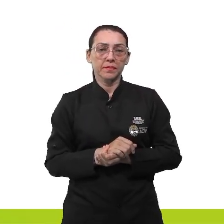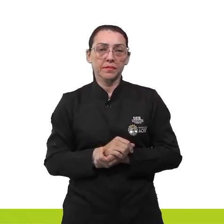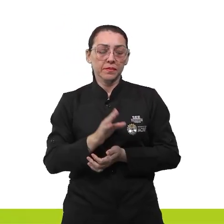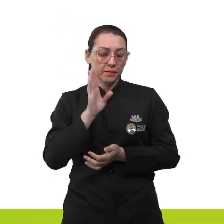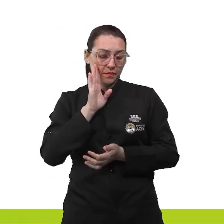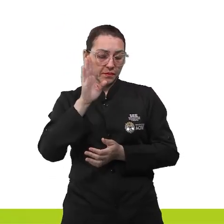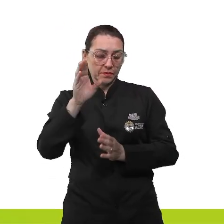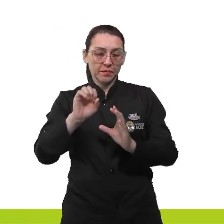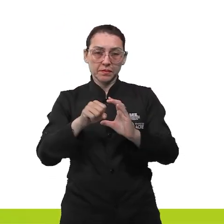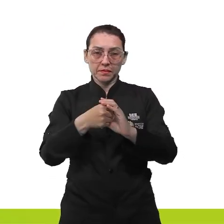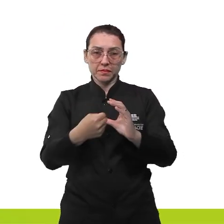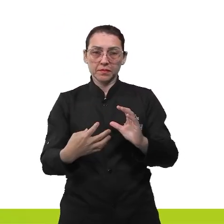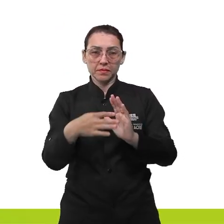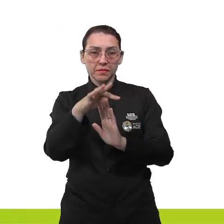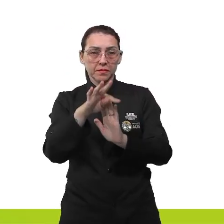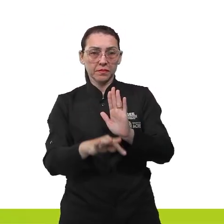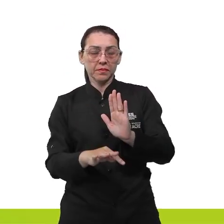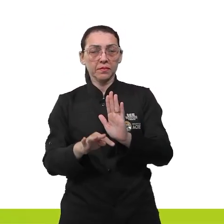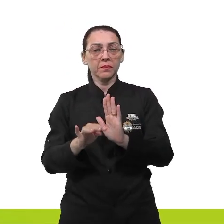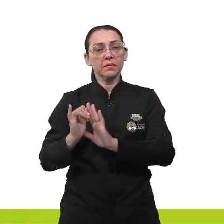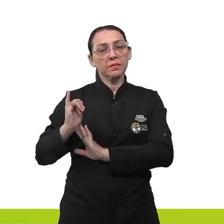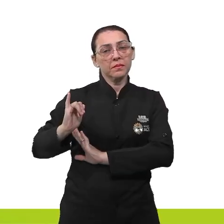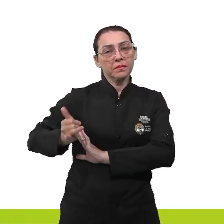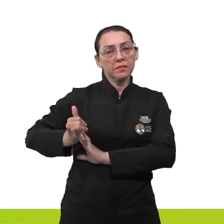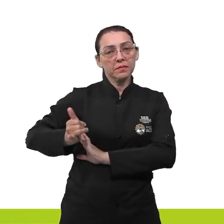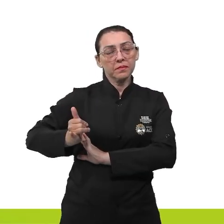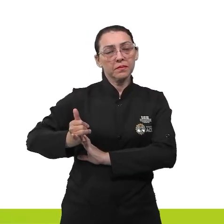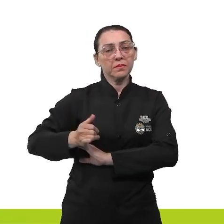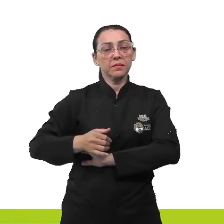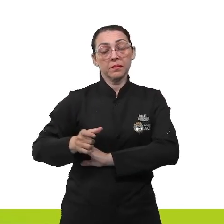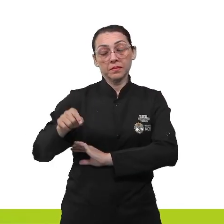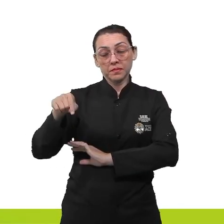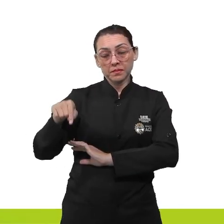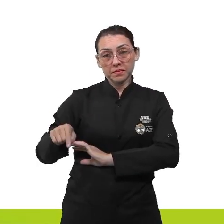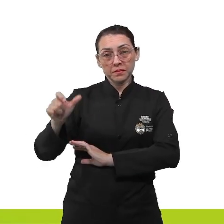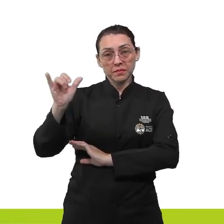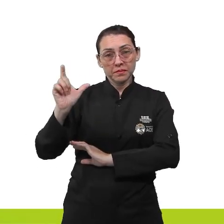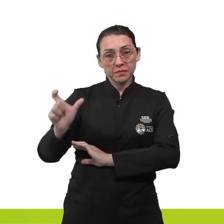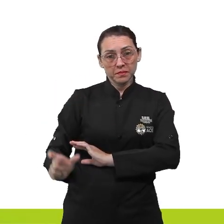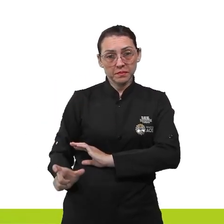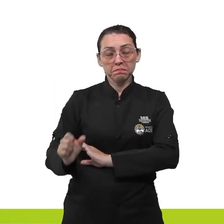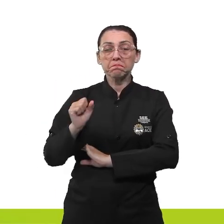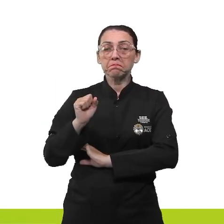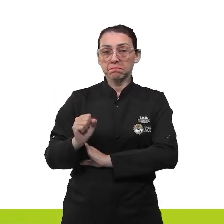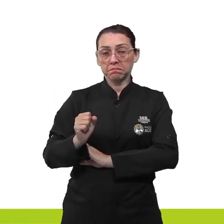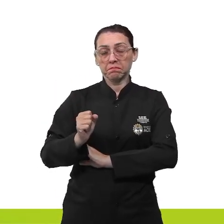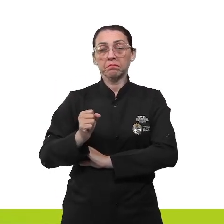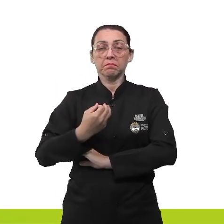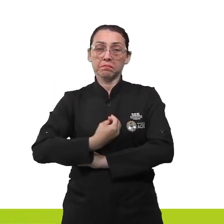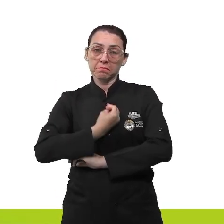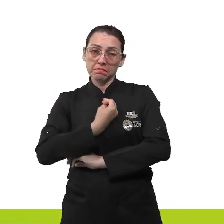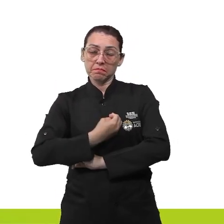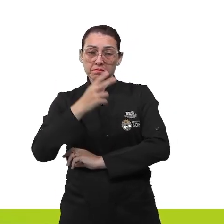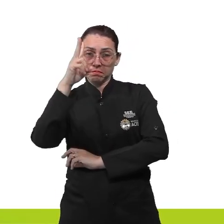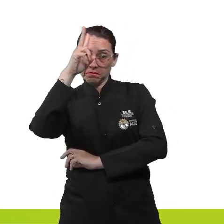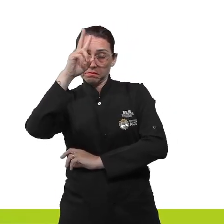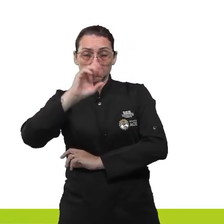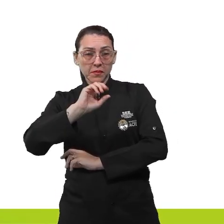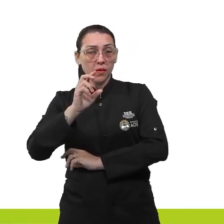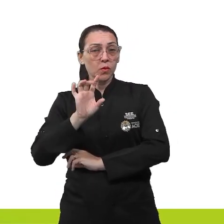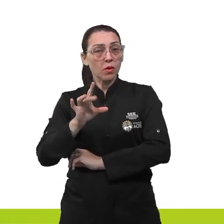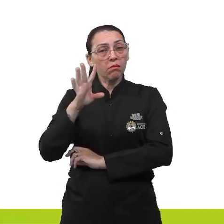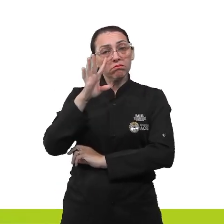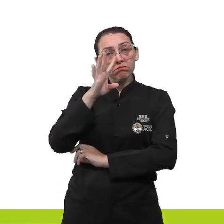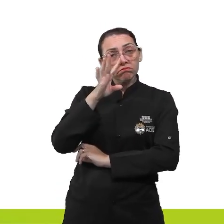principais características do texto narrativo. Né? O narrador, ele pode ser o que está narrando ou ele pode ser